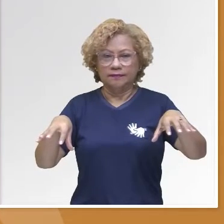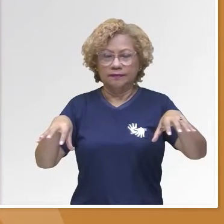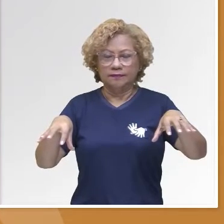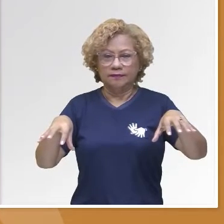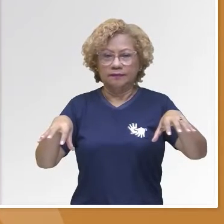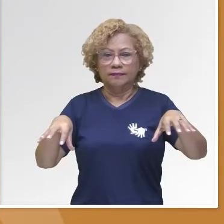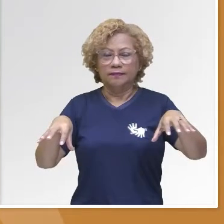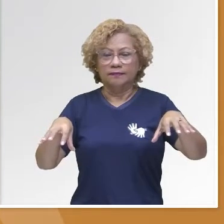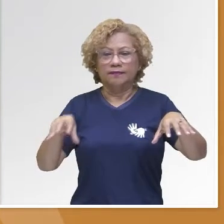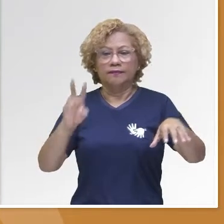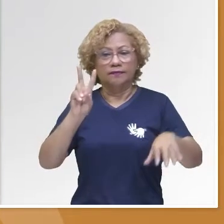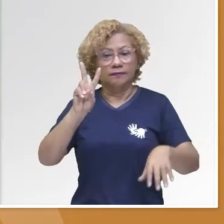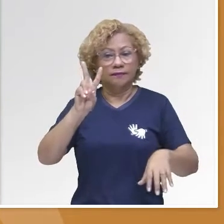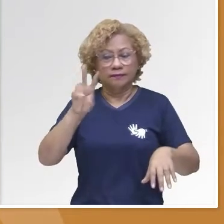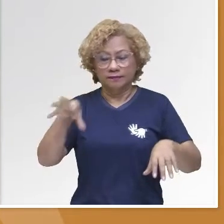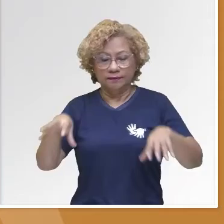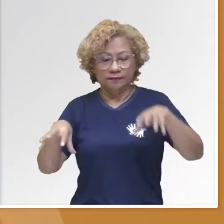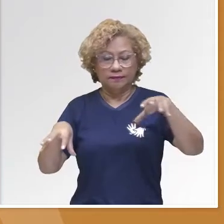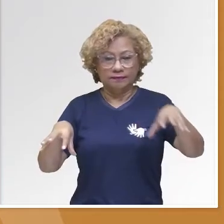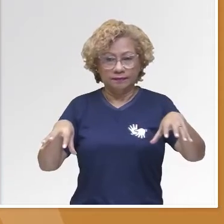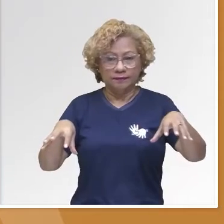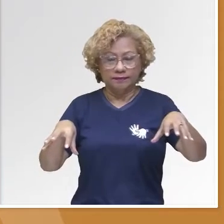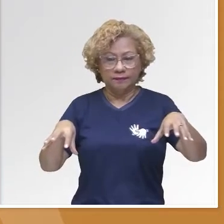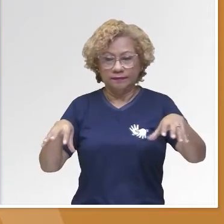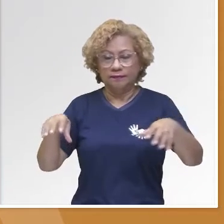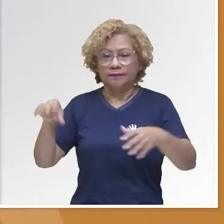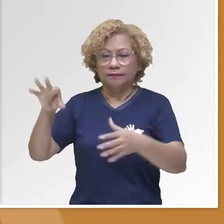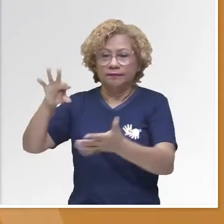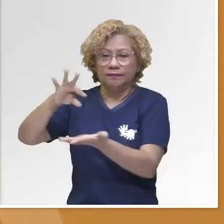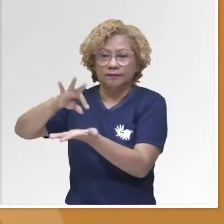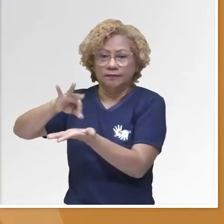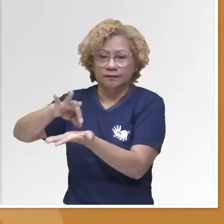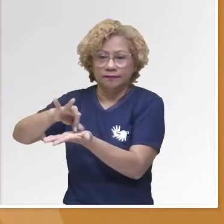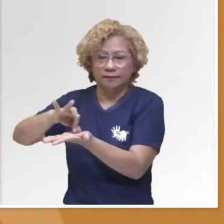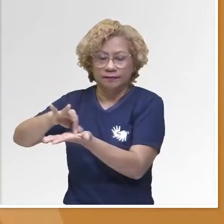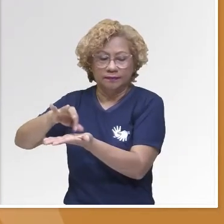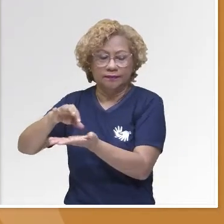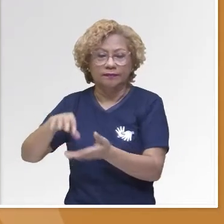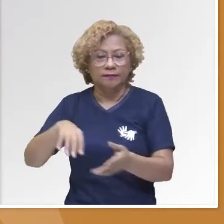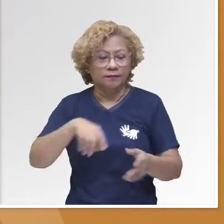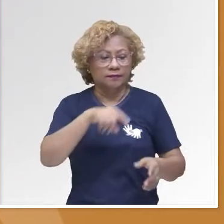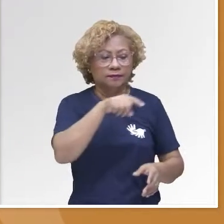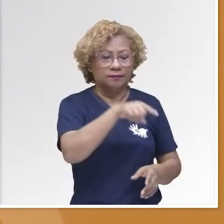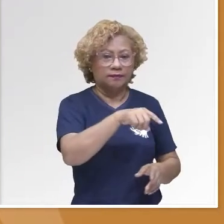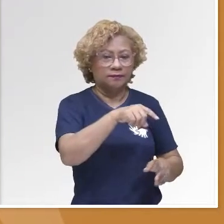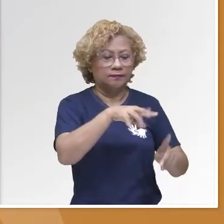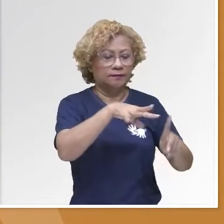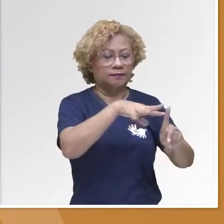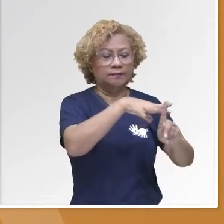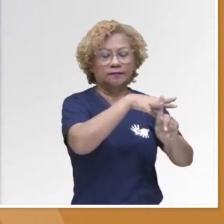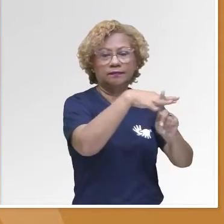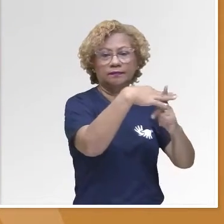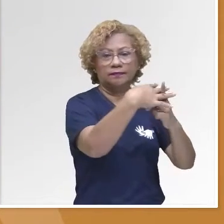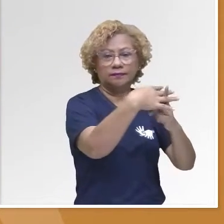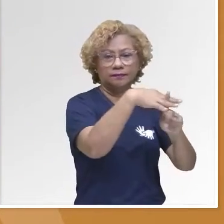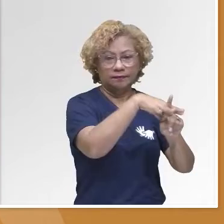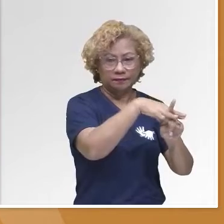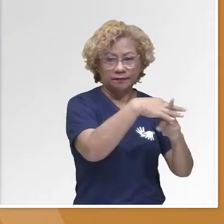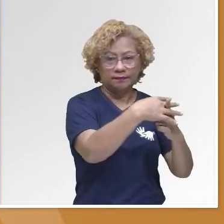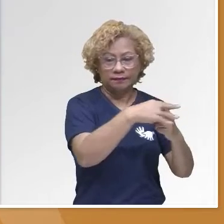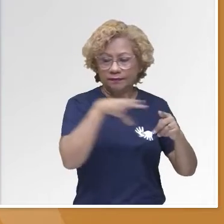esses dois, né? A parte capitalista ou a parte socialista. Então, esses acordos